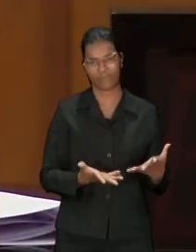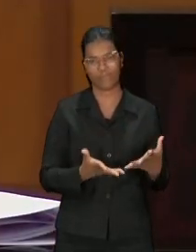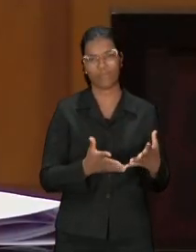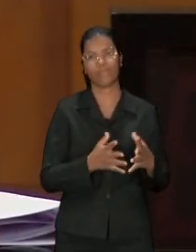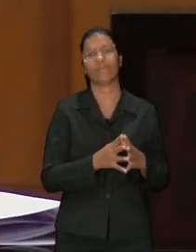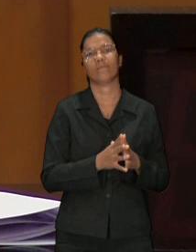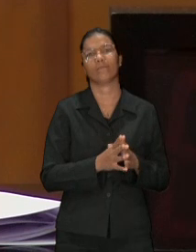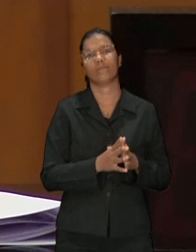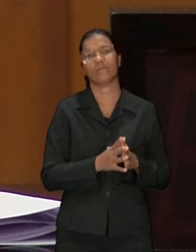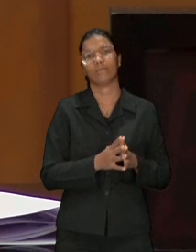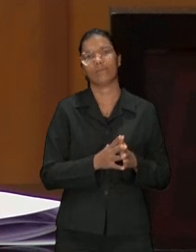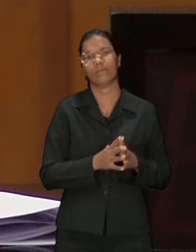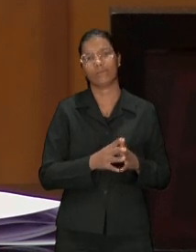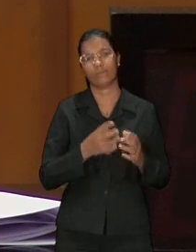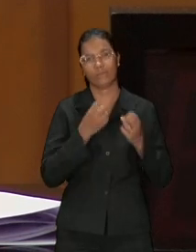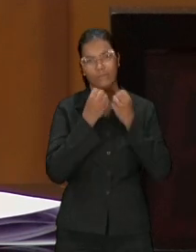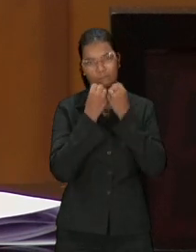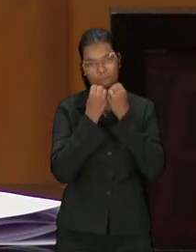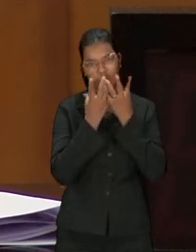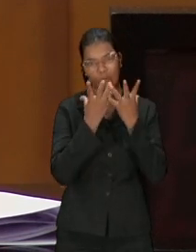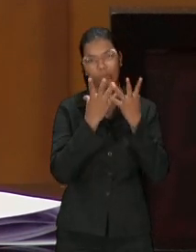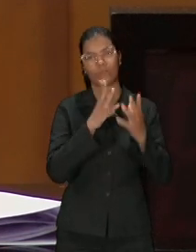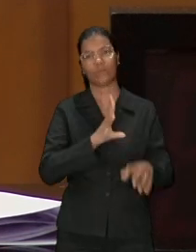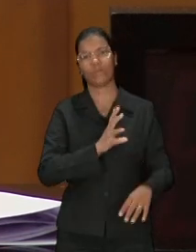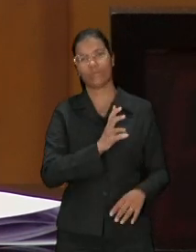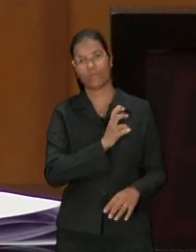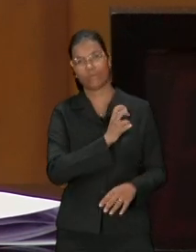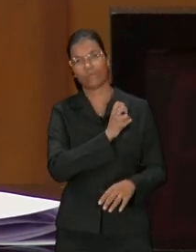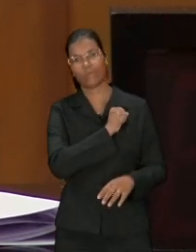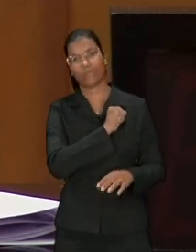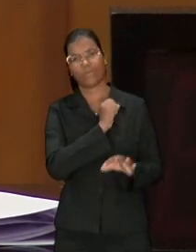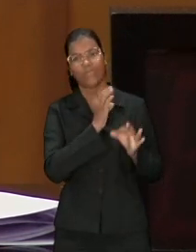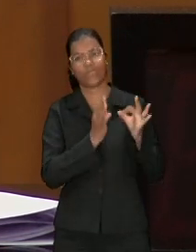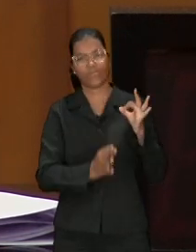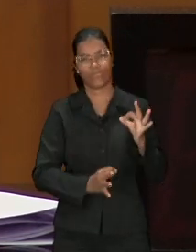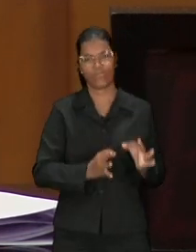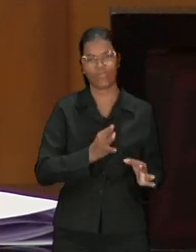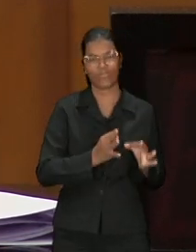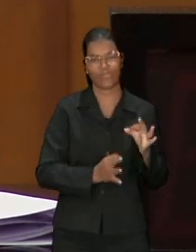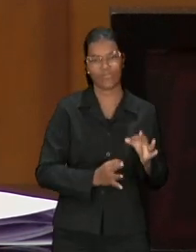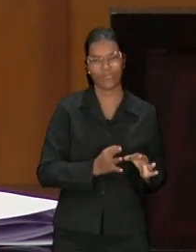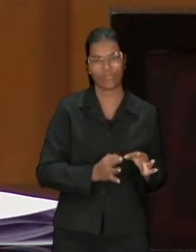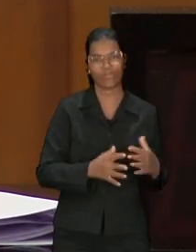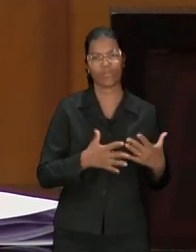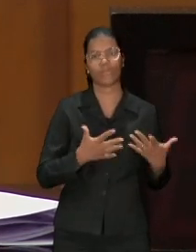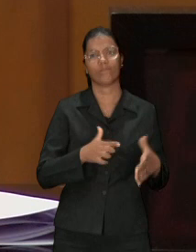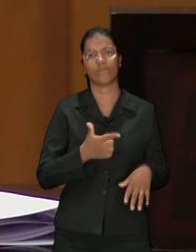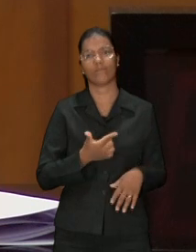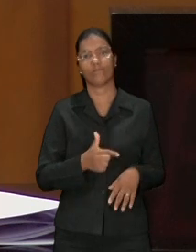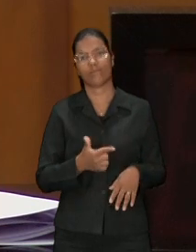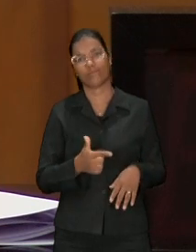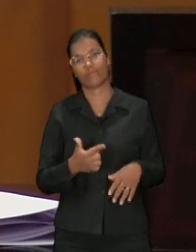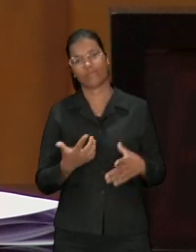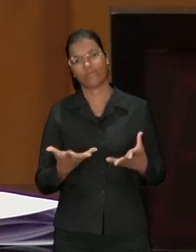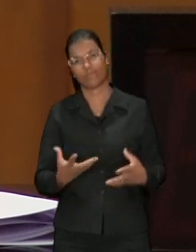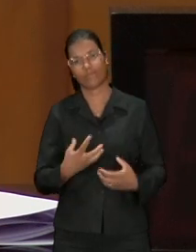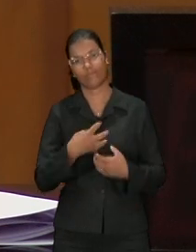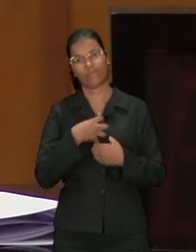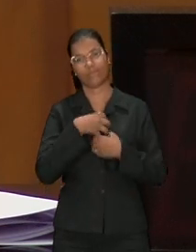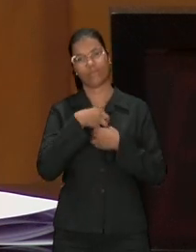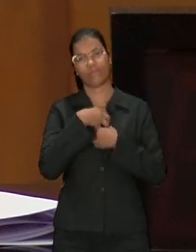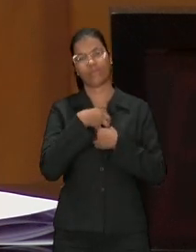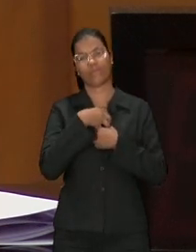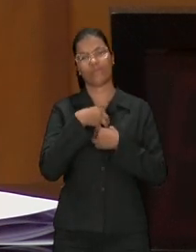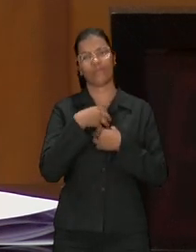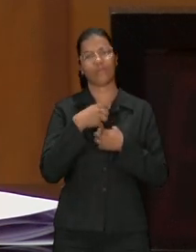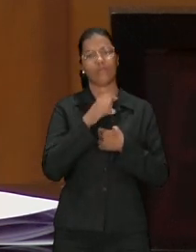à caridade, ao amor e à justiça, que antes de tudo deveriam ser valores estáveis de todas